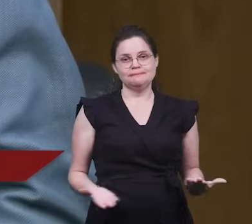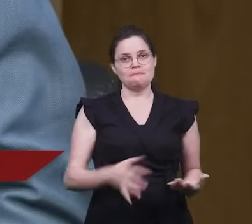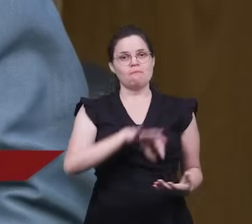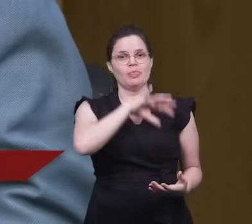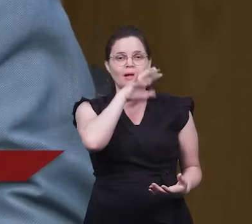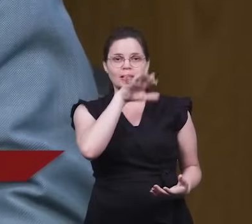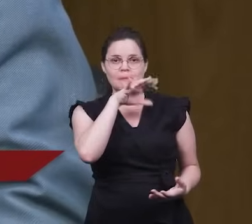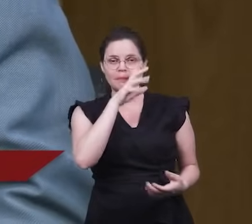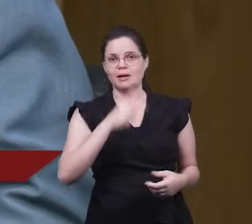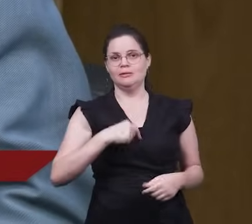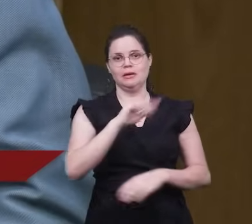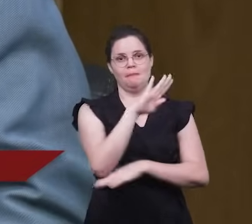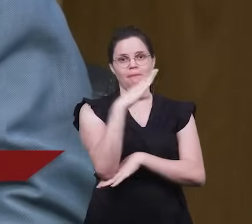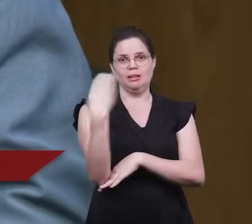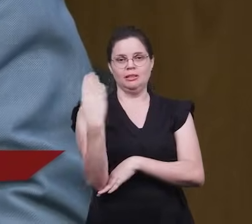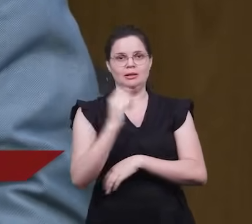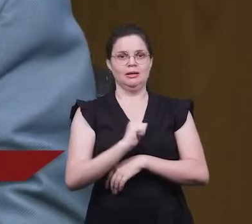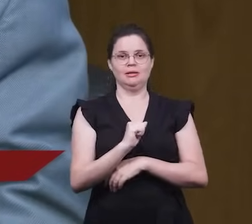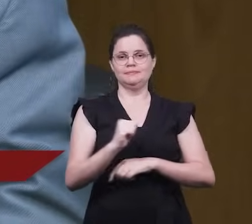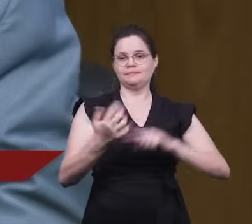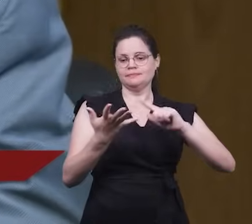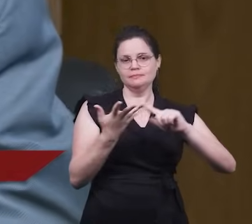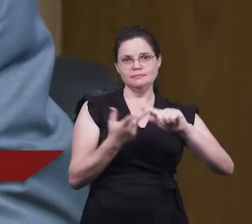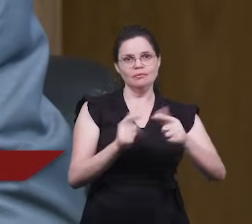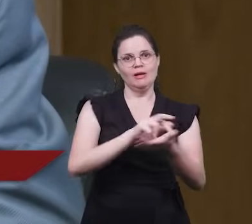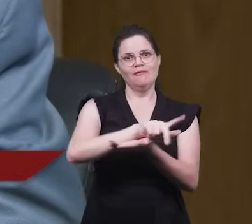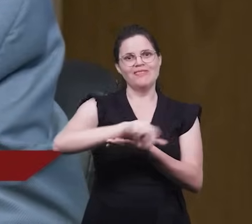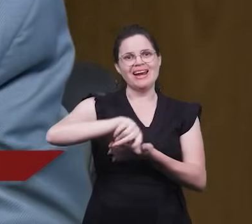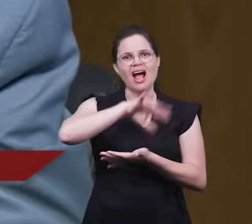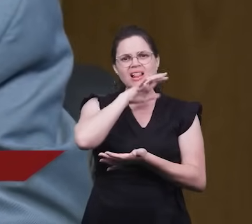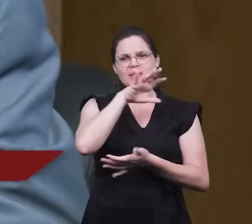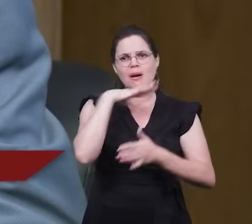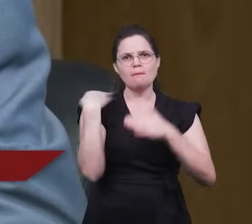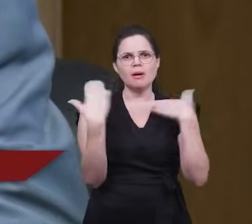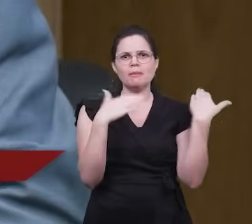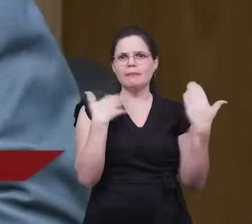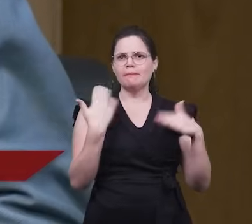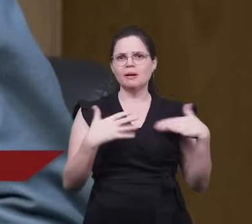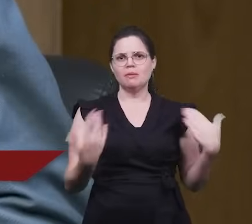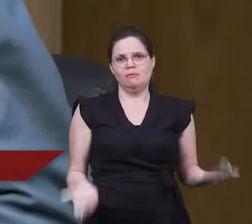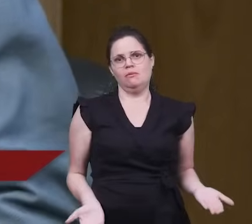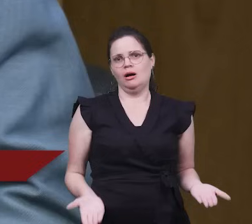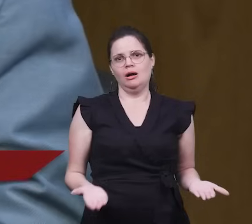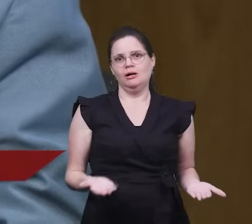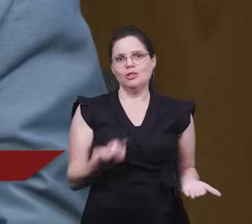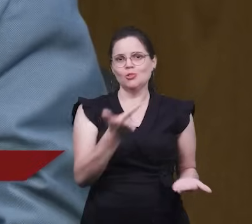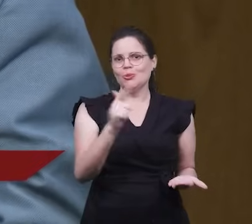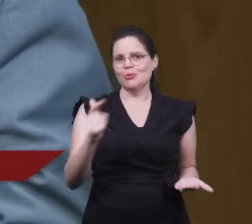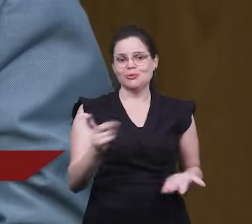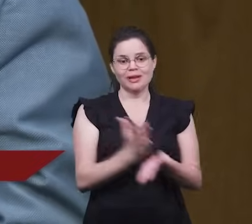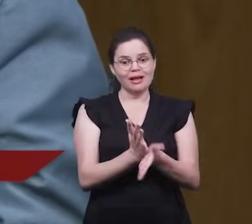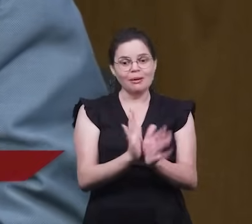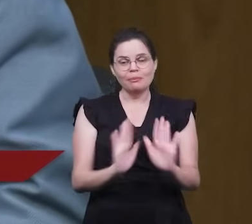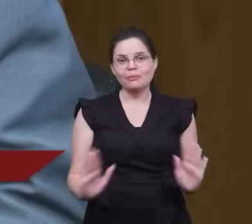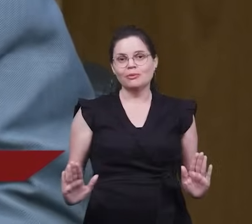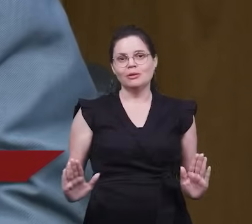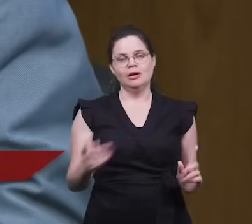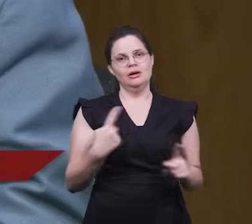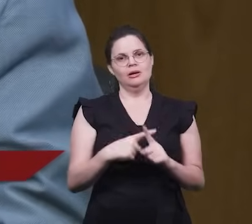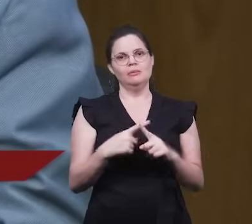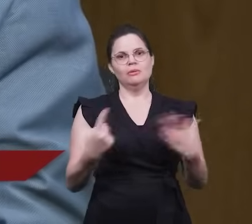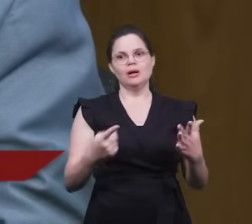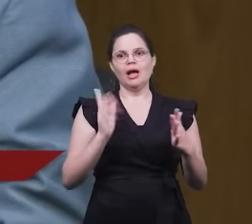os animais, a biodiversidade que é destruída, que faz